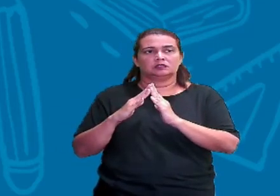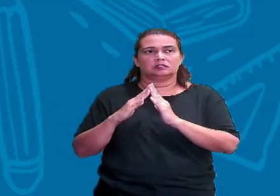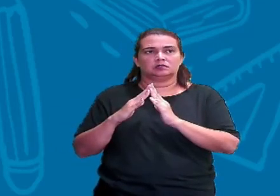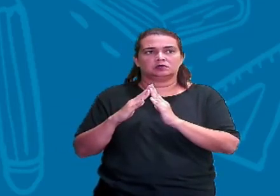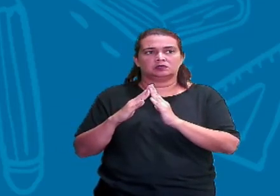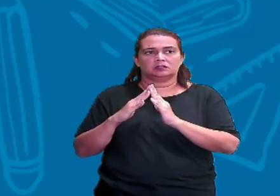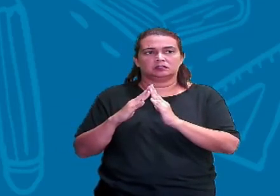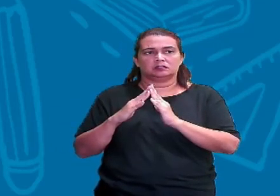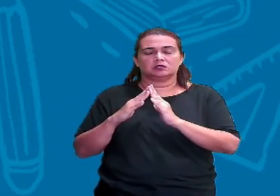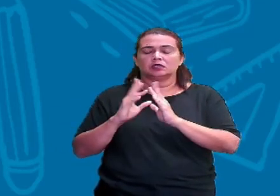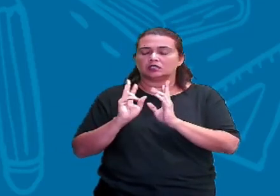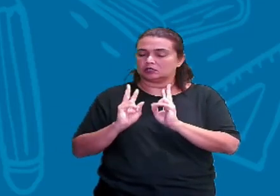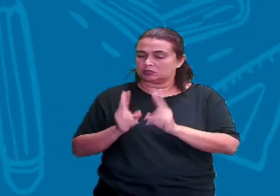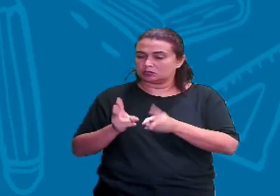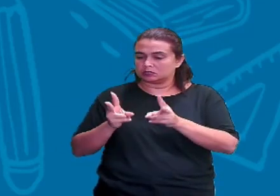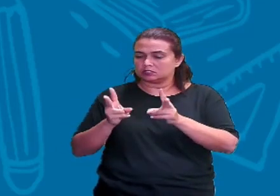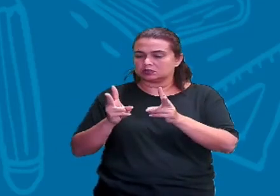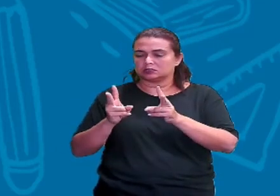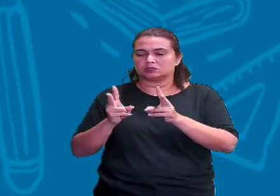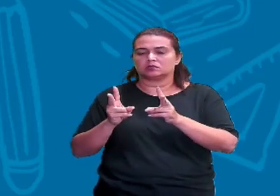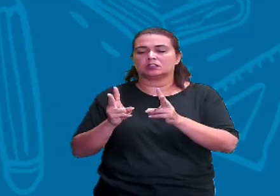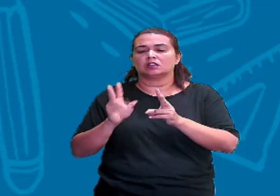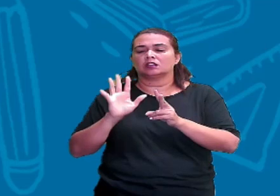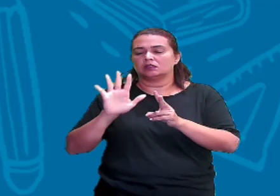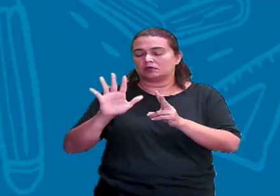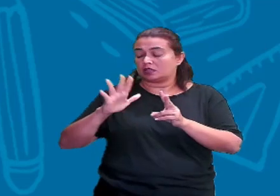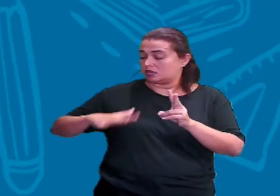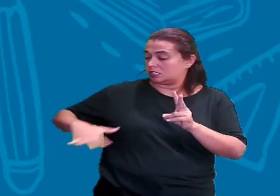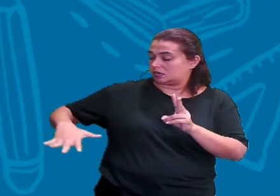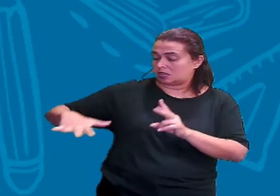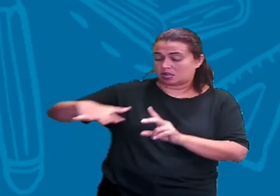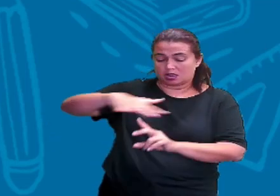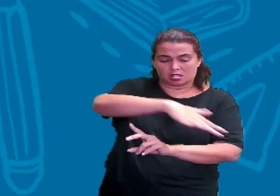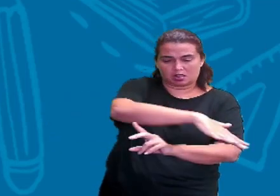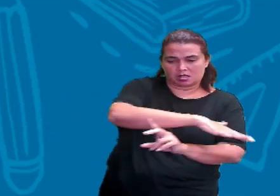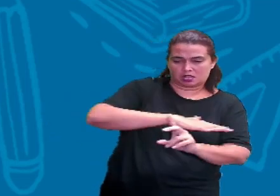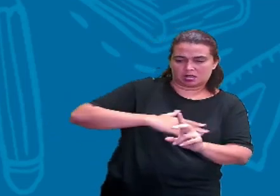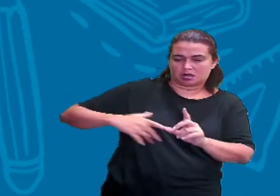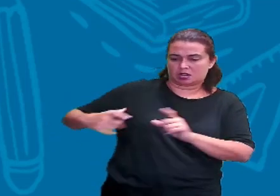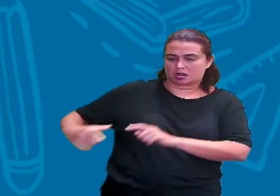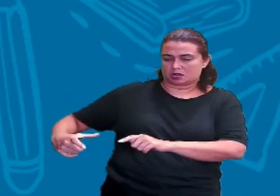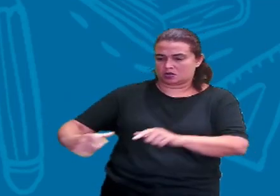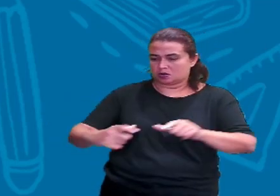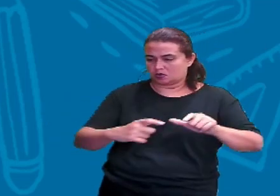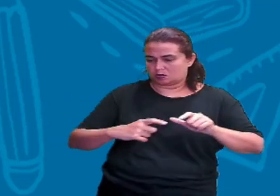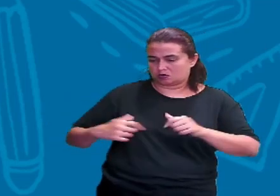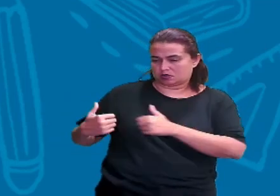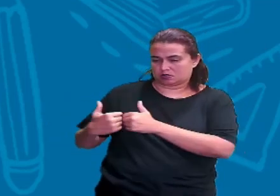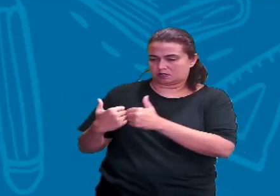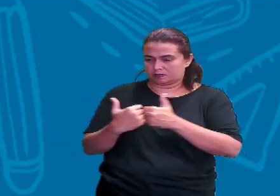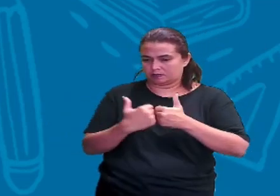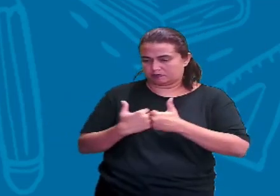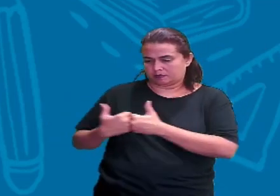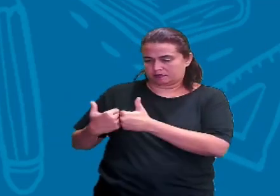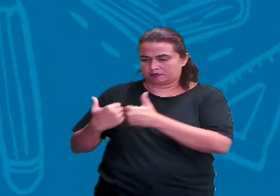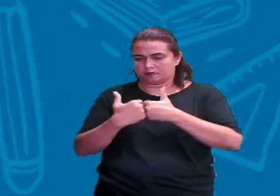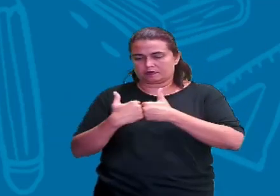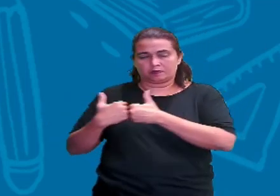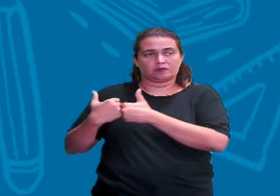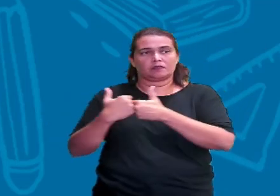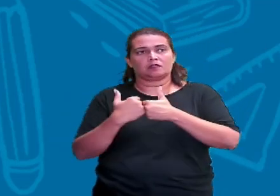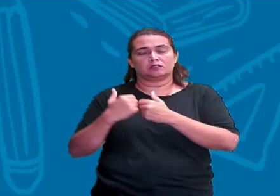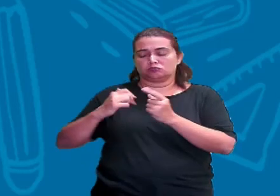trouxe nessas imagens, ela continua a mesma. O que a gente vai mudar, né, é o entorno dela, né, onde ela